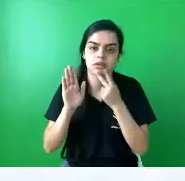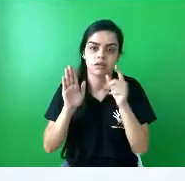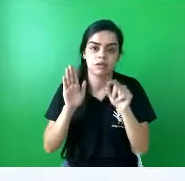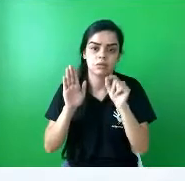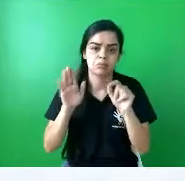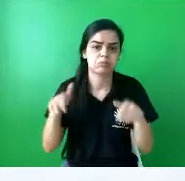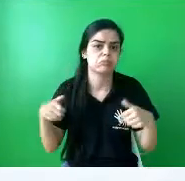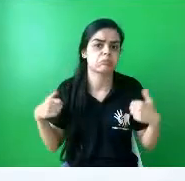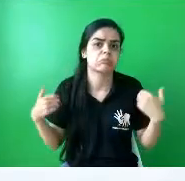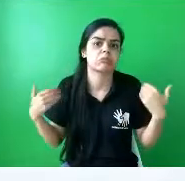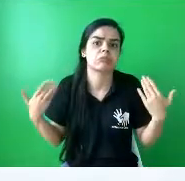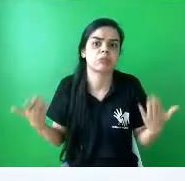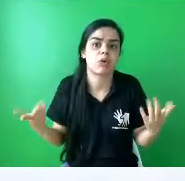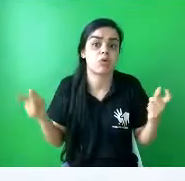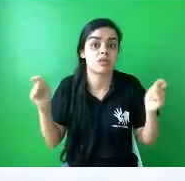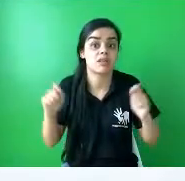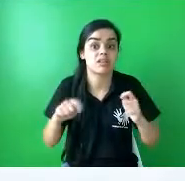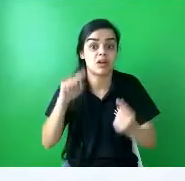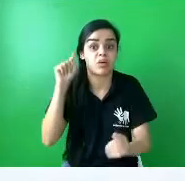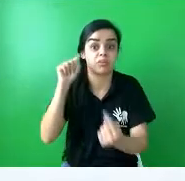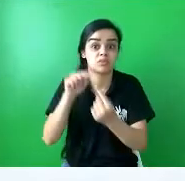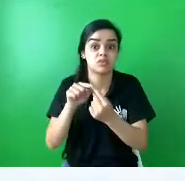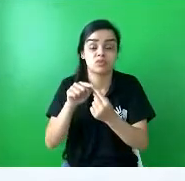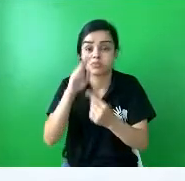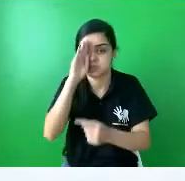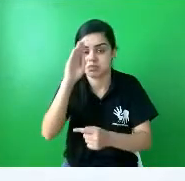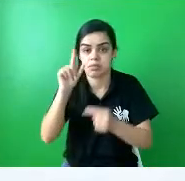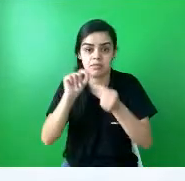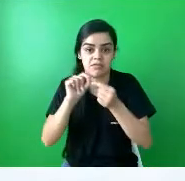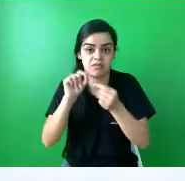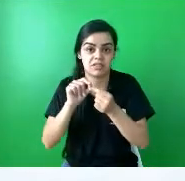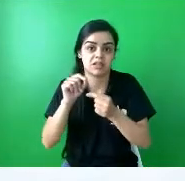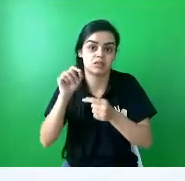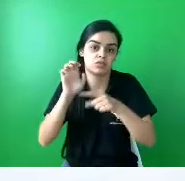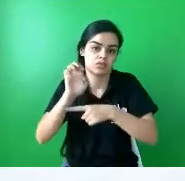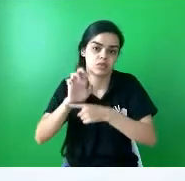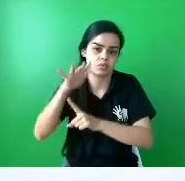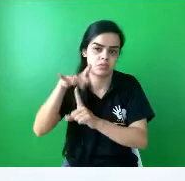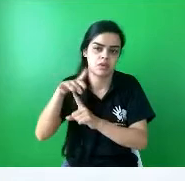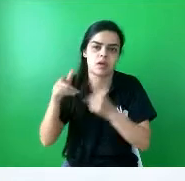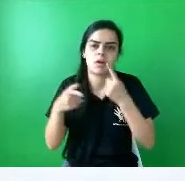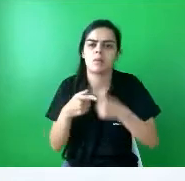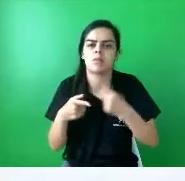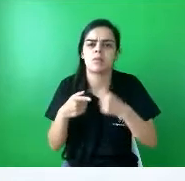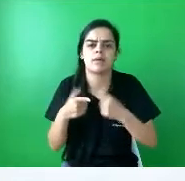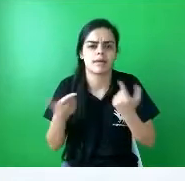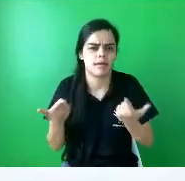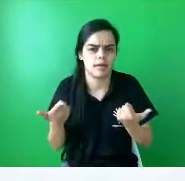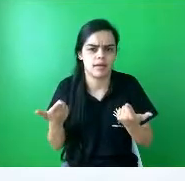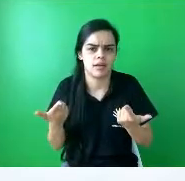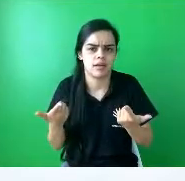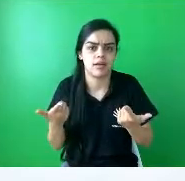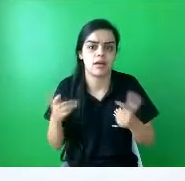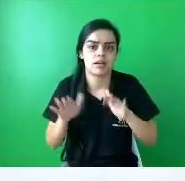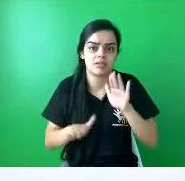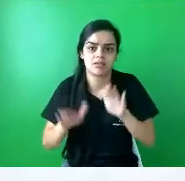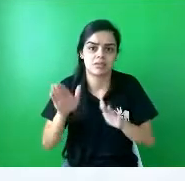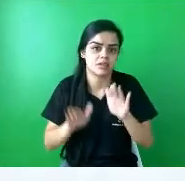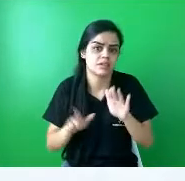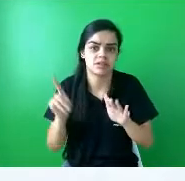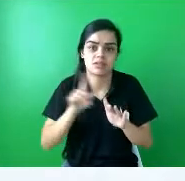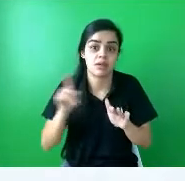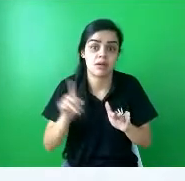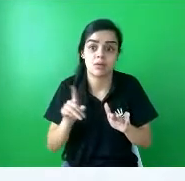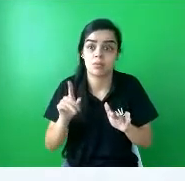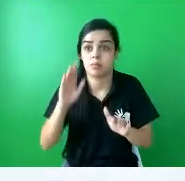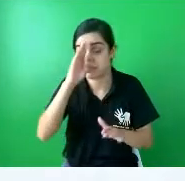quais são as atividades essenciais no estado do Paraná. Por que eu estou falando das atividades essenciais? Porque muitas atividades não foram consideradas essenciais,